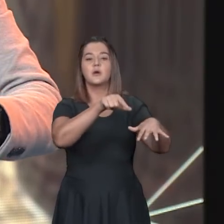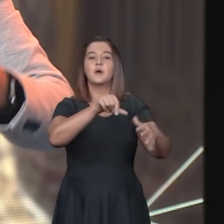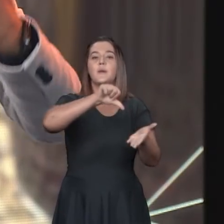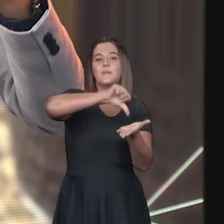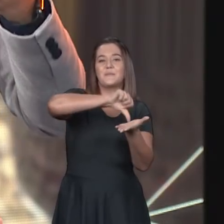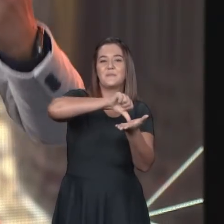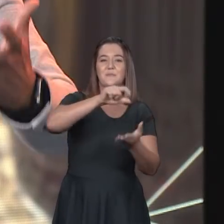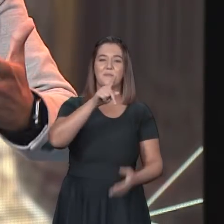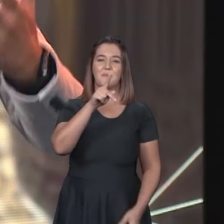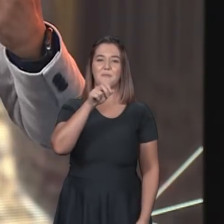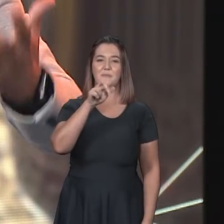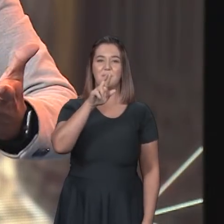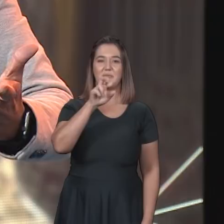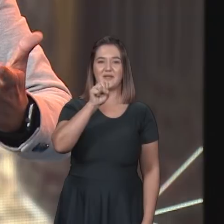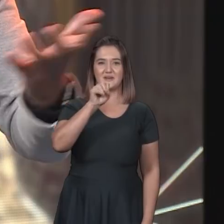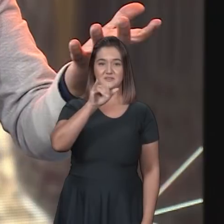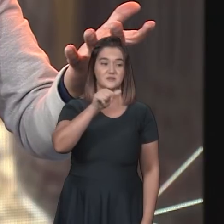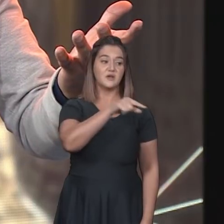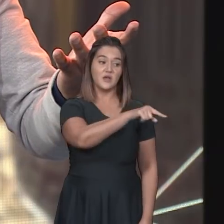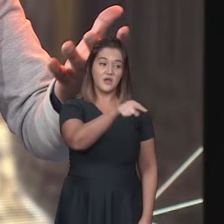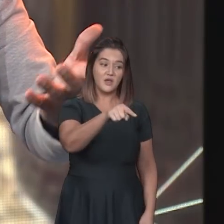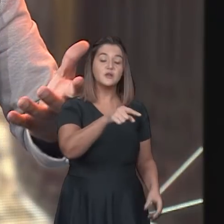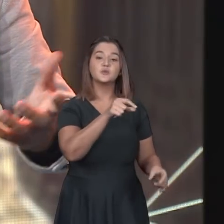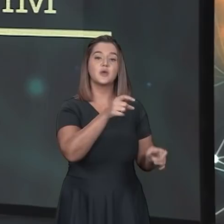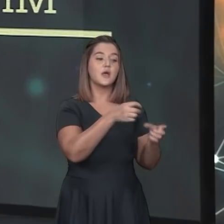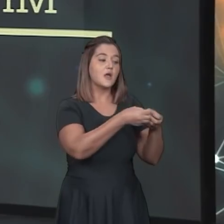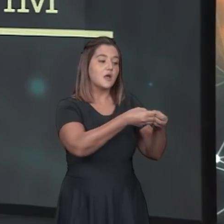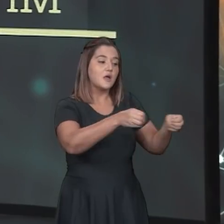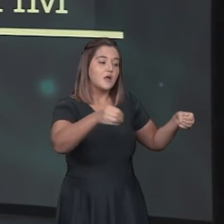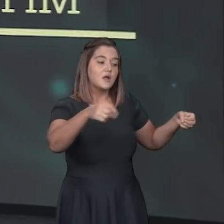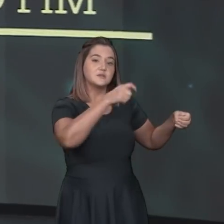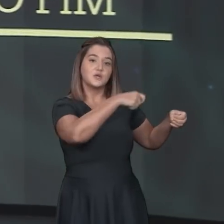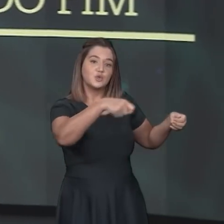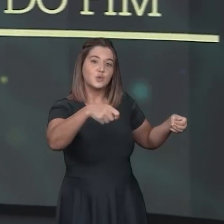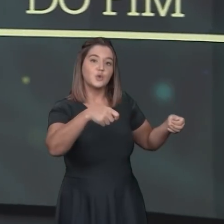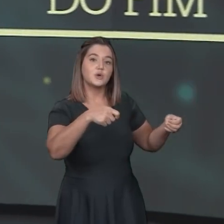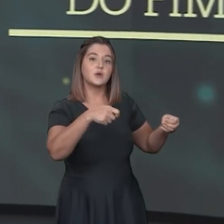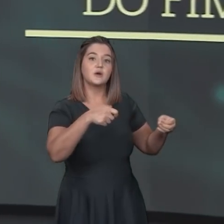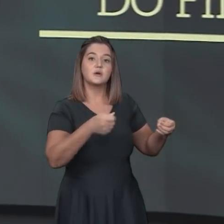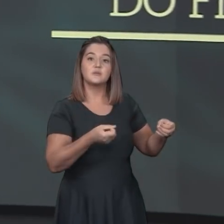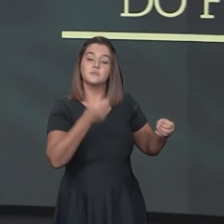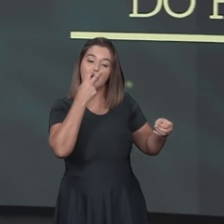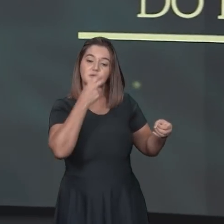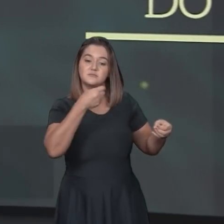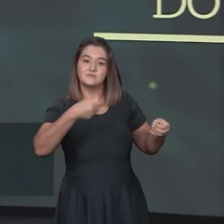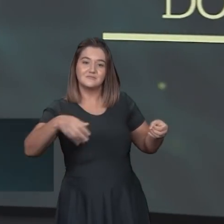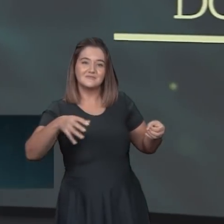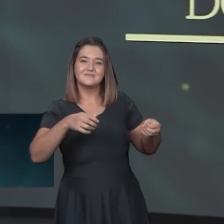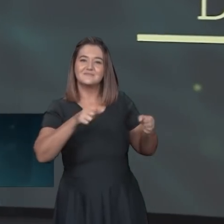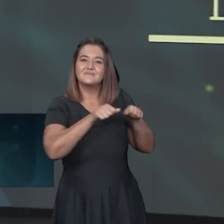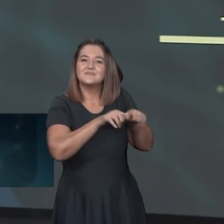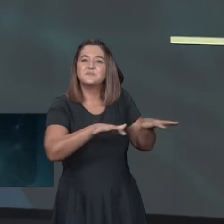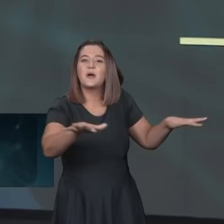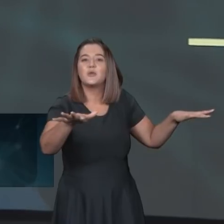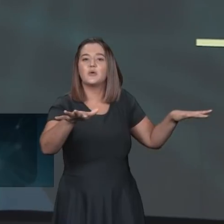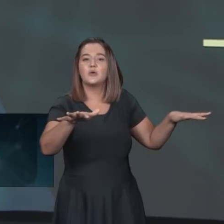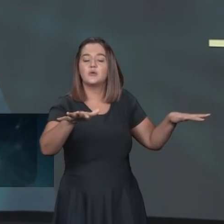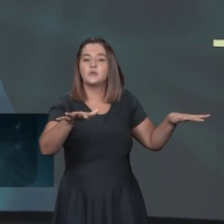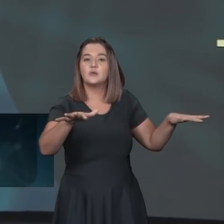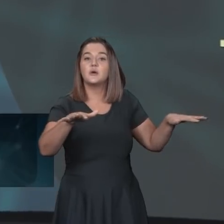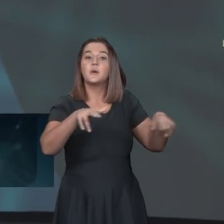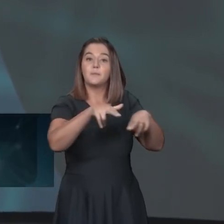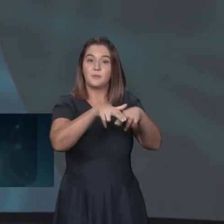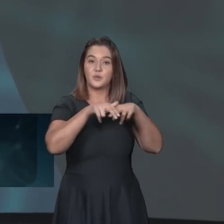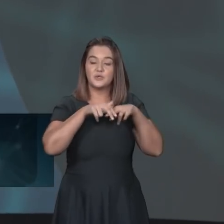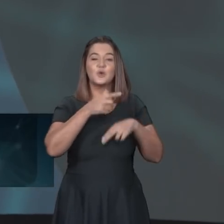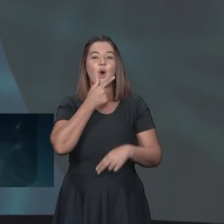hebraicas que foram lidas pelo mundo inteiro. Aliás, quando Alexandre o Grande morreu e fundaram